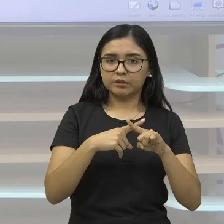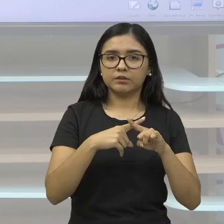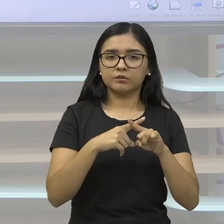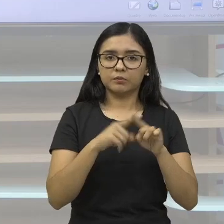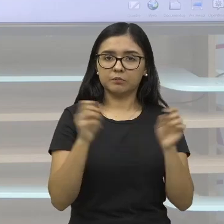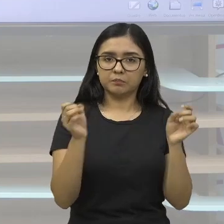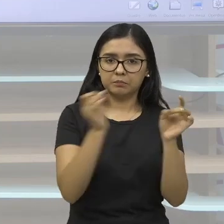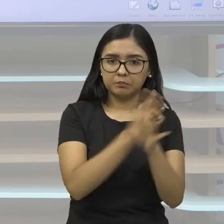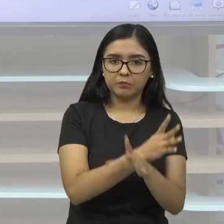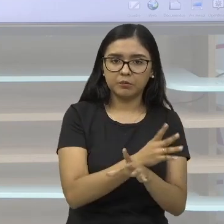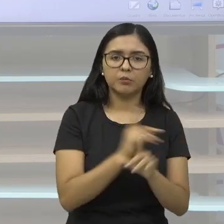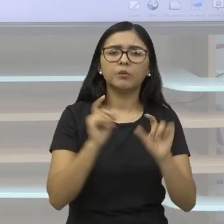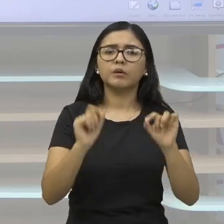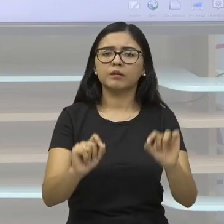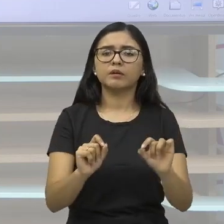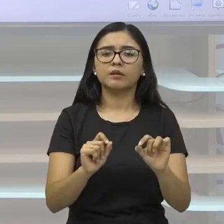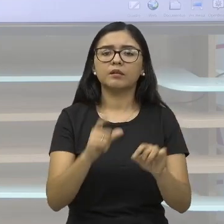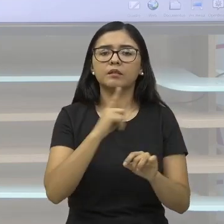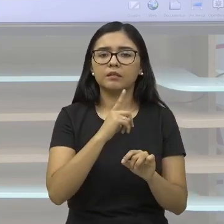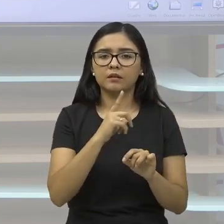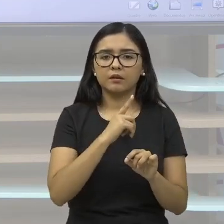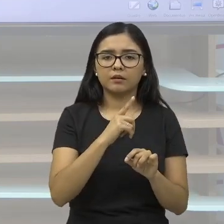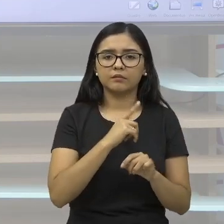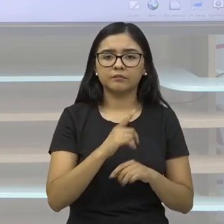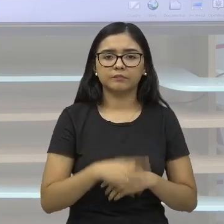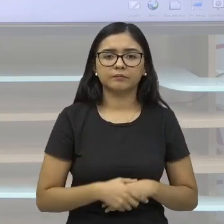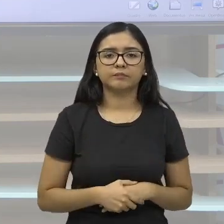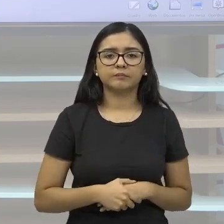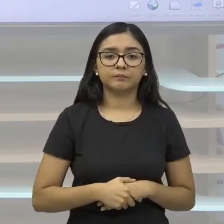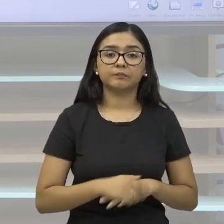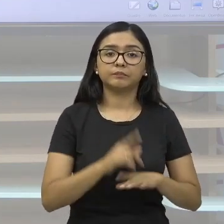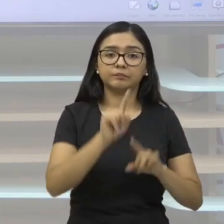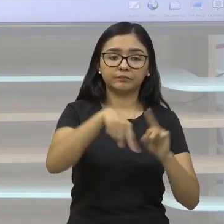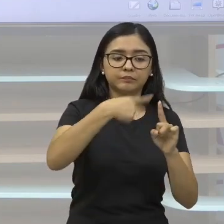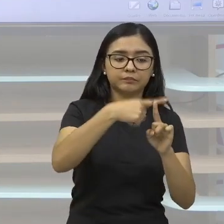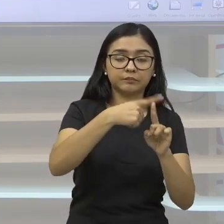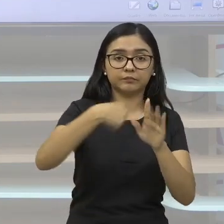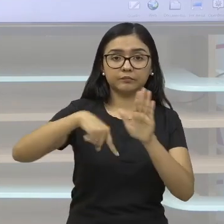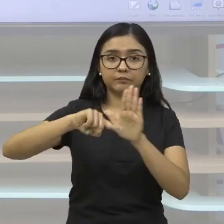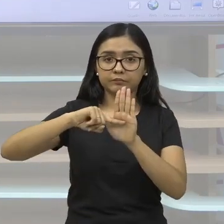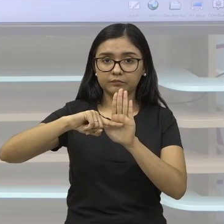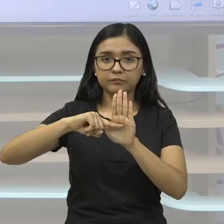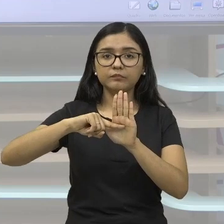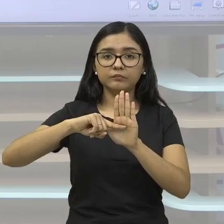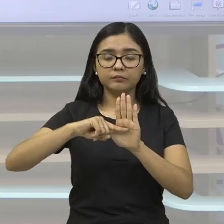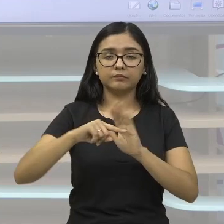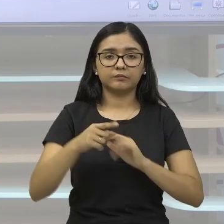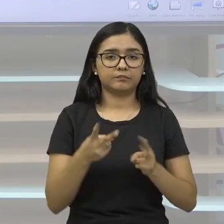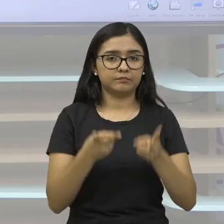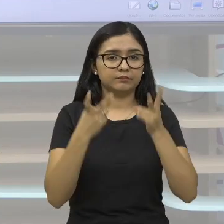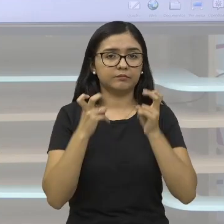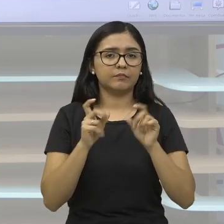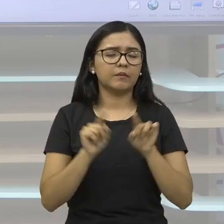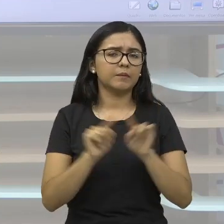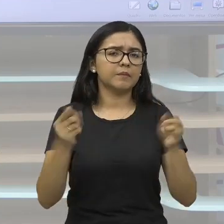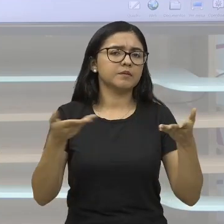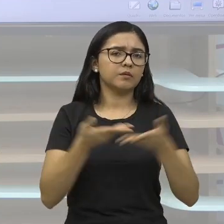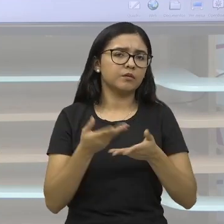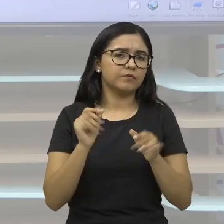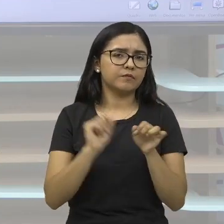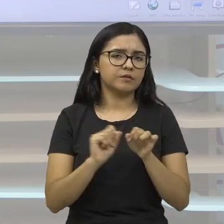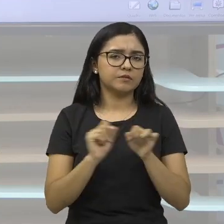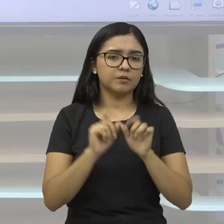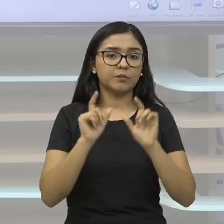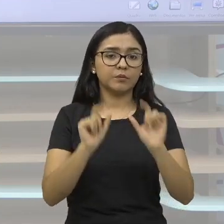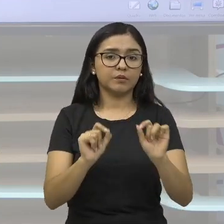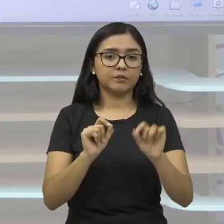O que foi que sobrou aqui? Sobrou uma adição e uma subtração, tá? O que nós vamos fazer agora? Eu